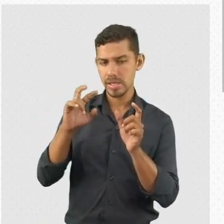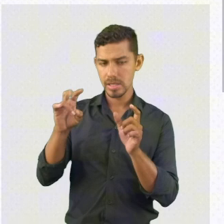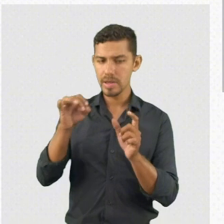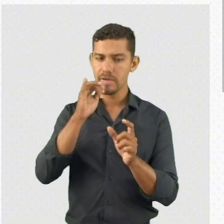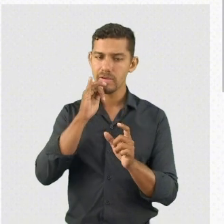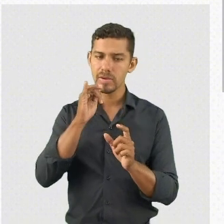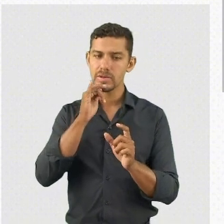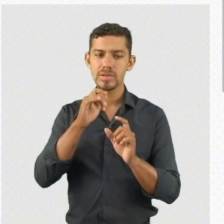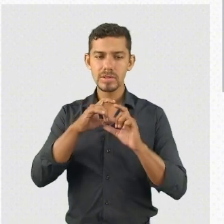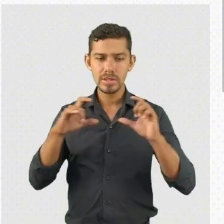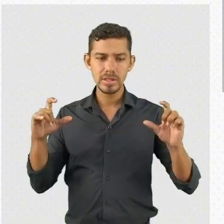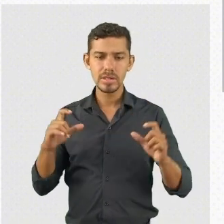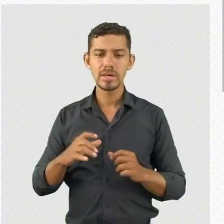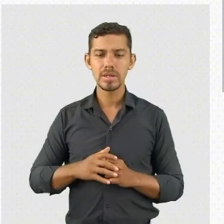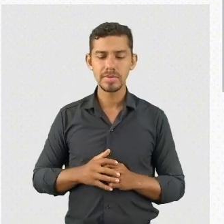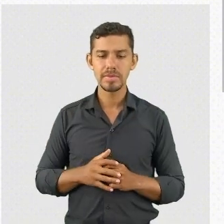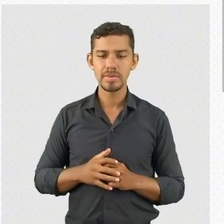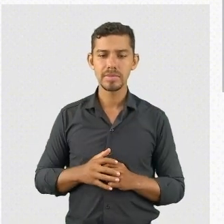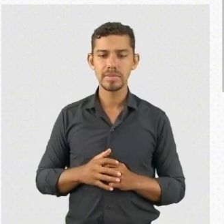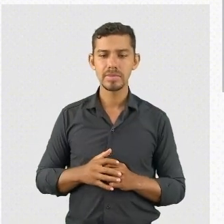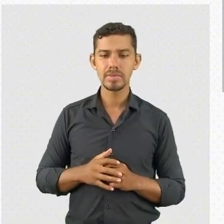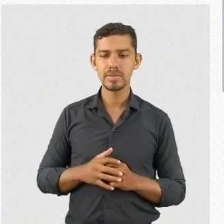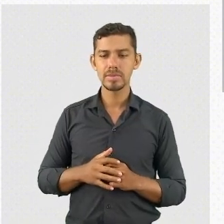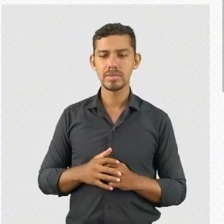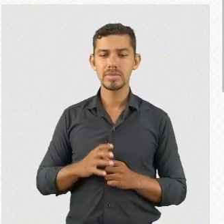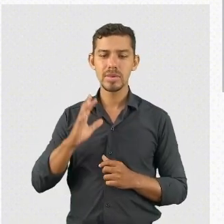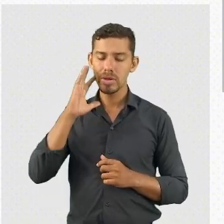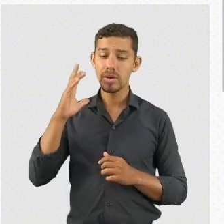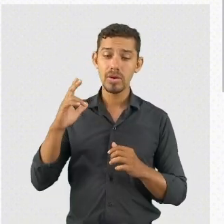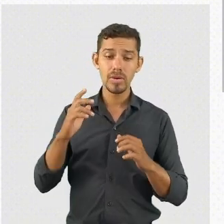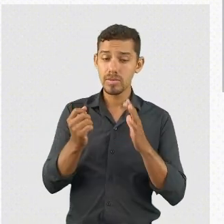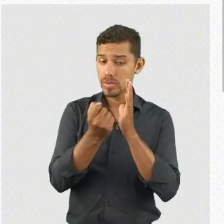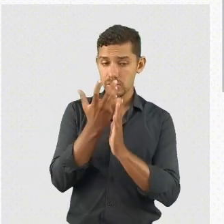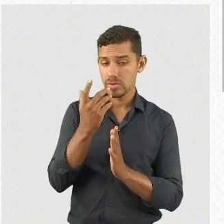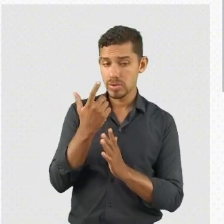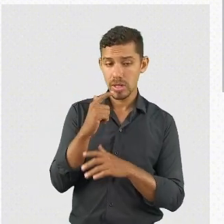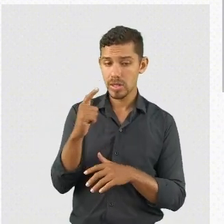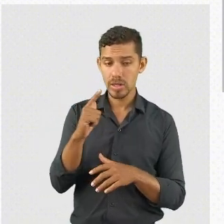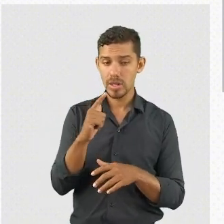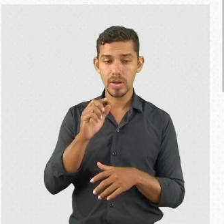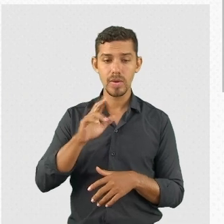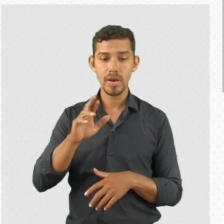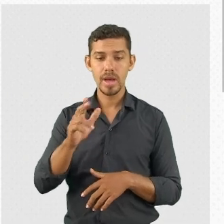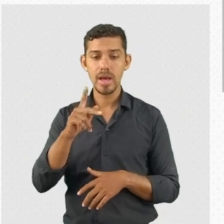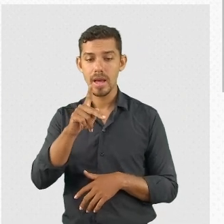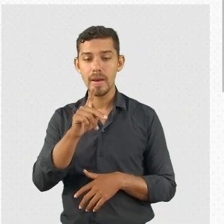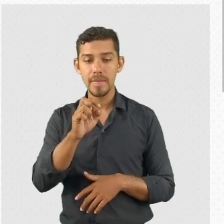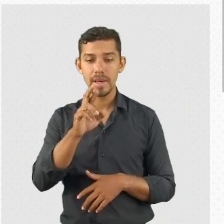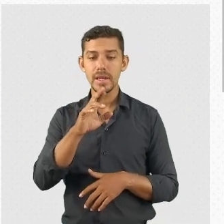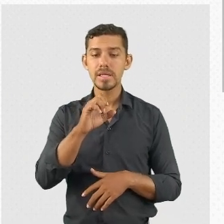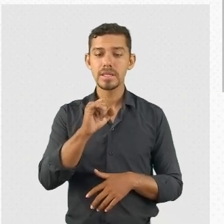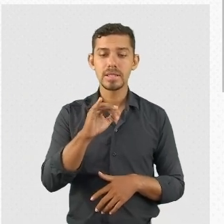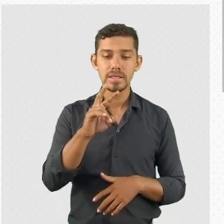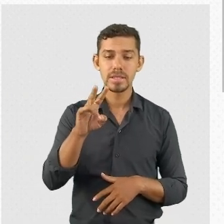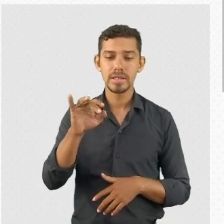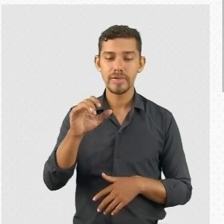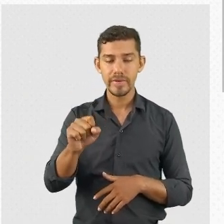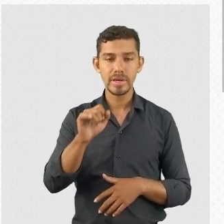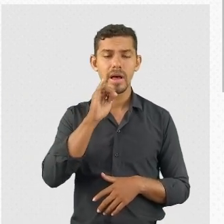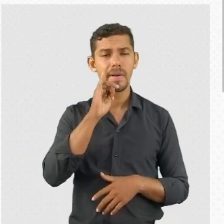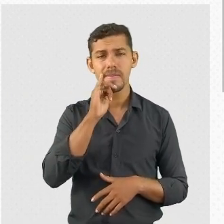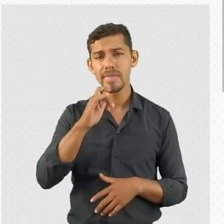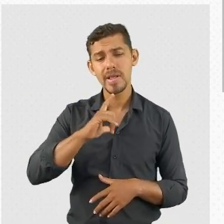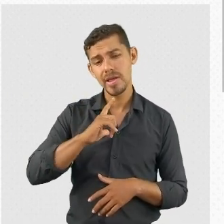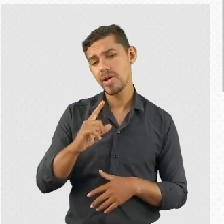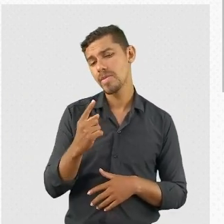estragam. Non-perishable são os produtos que não são perecíveis. Ou seja, que eles têm